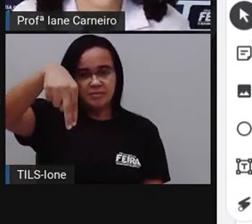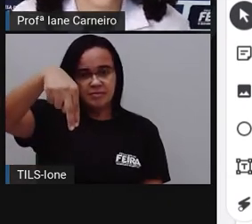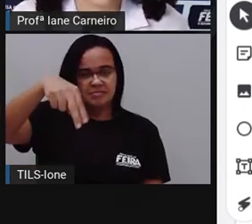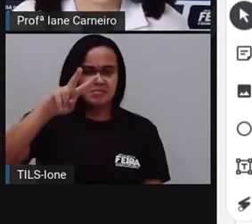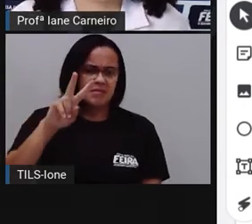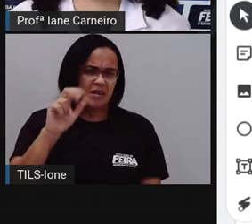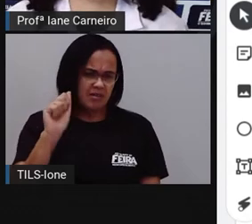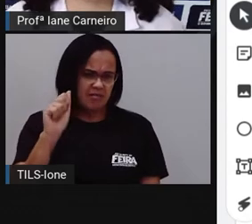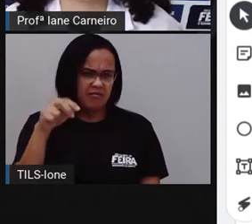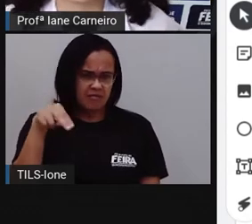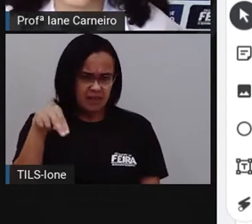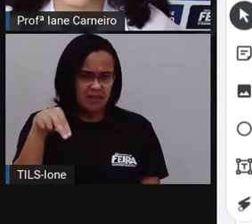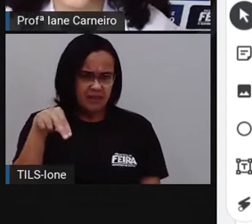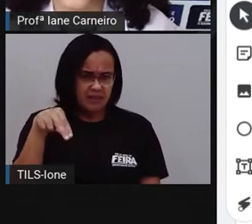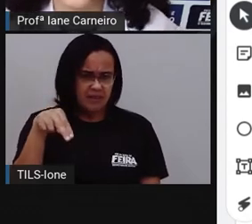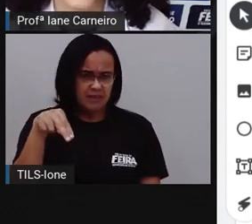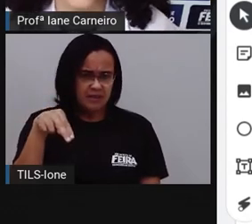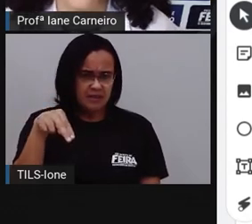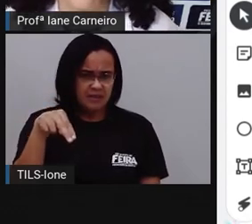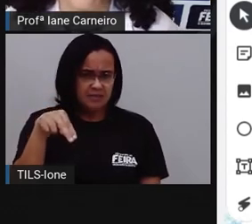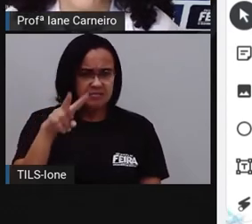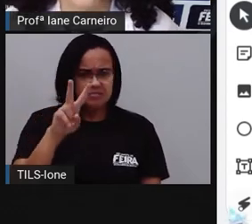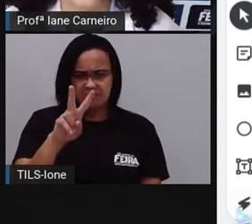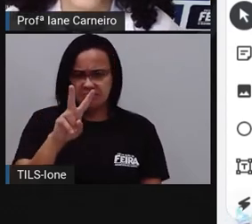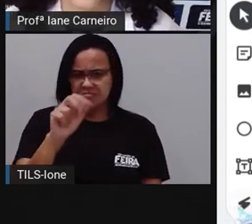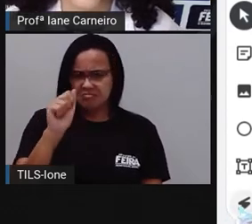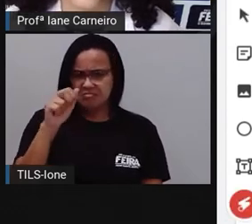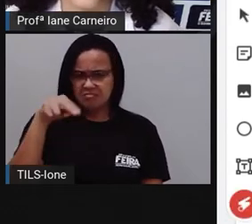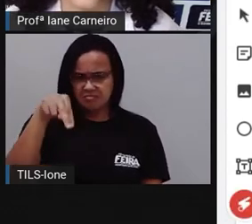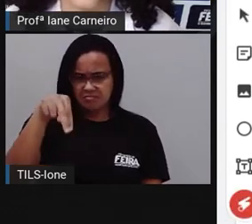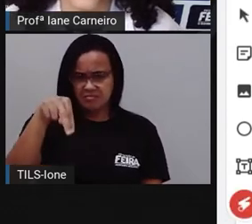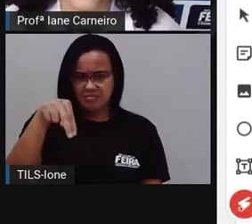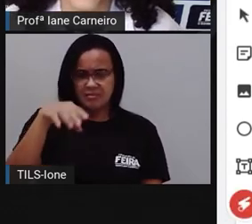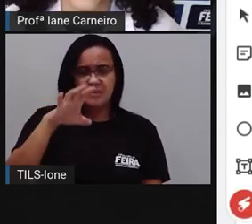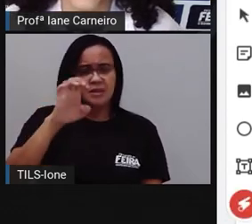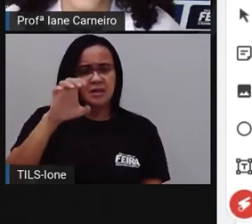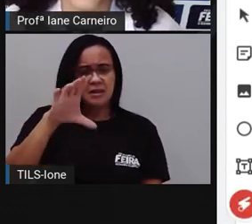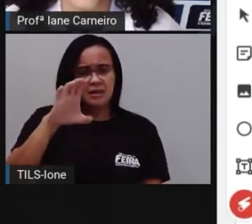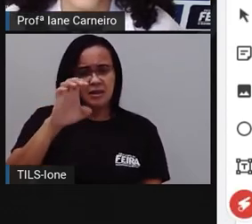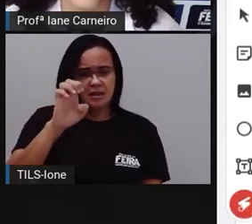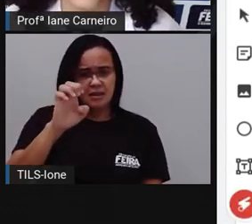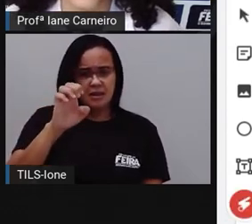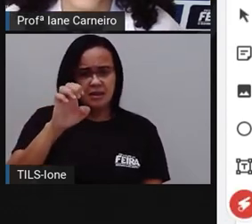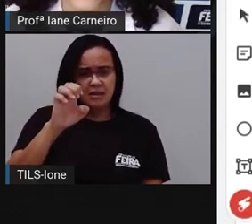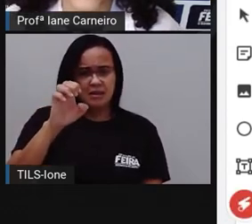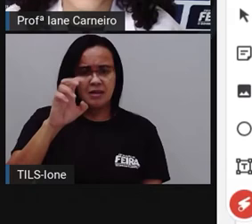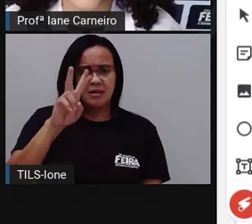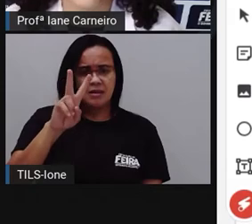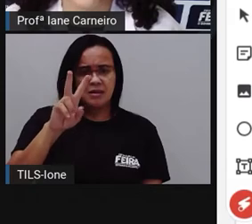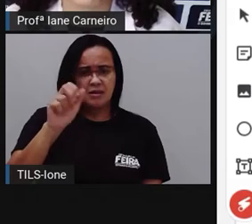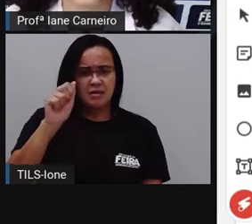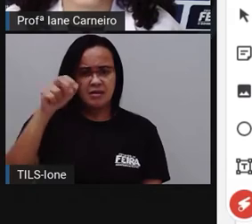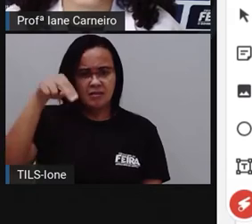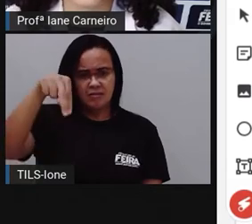Será que está escrito elefante? Vamos ler com a pró? E,